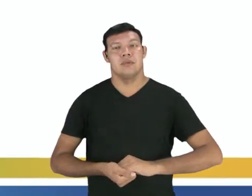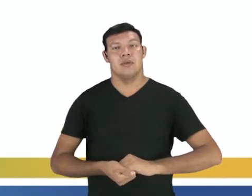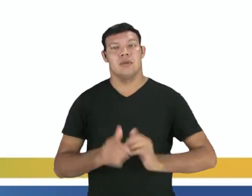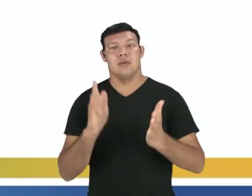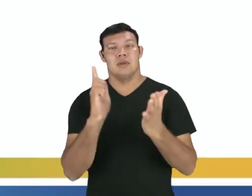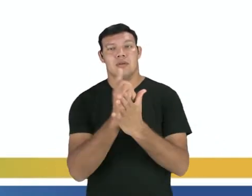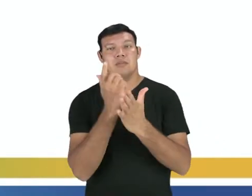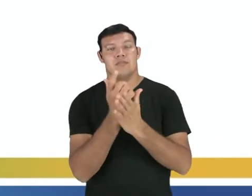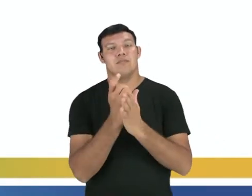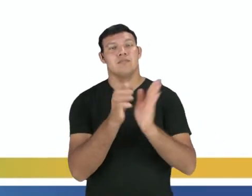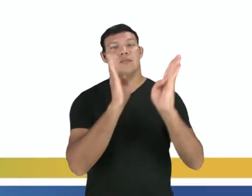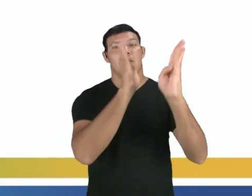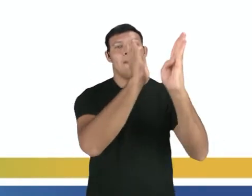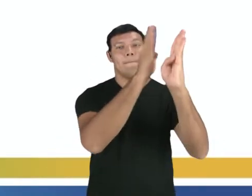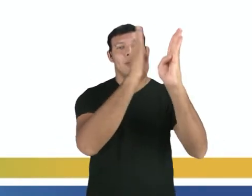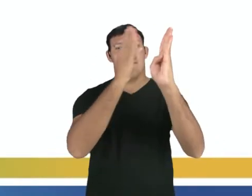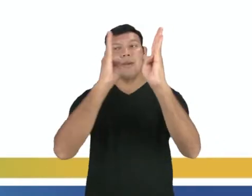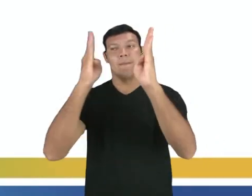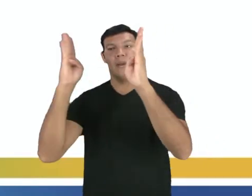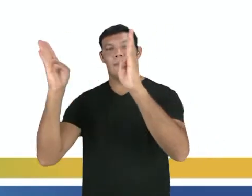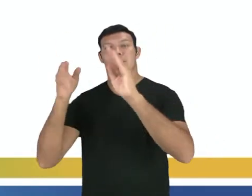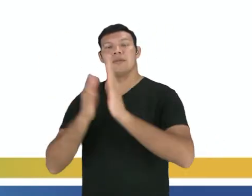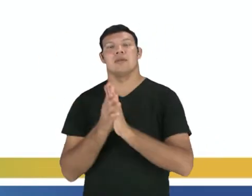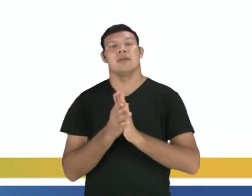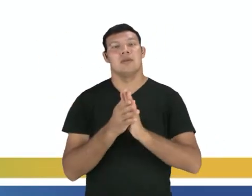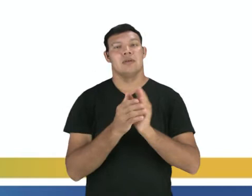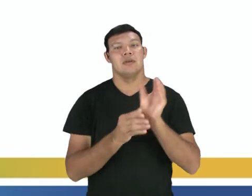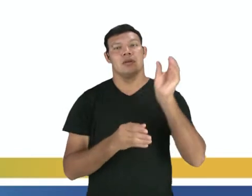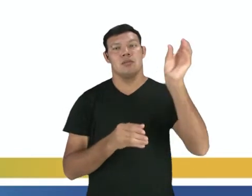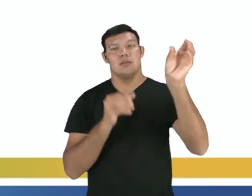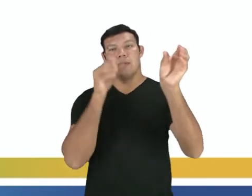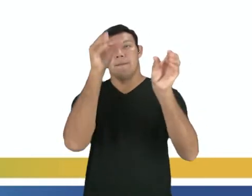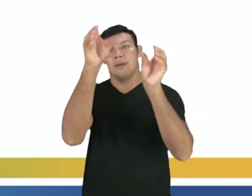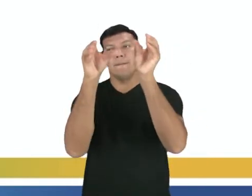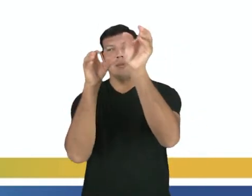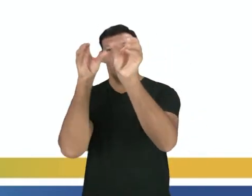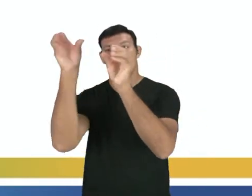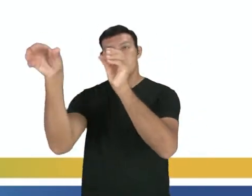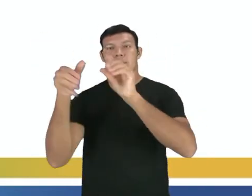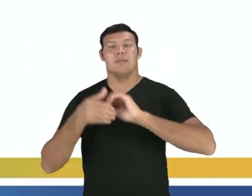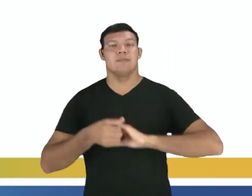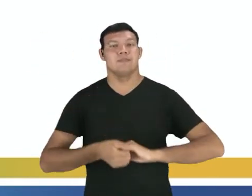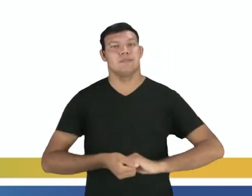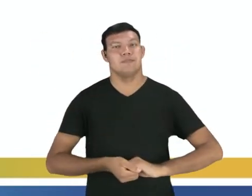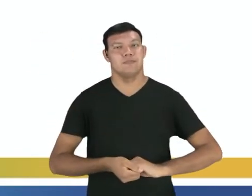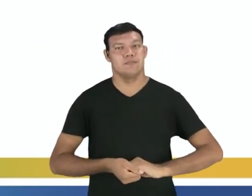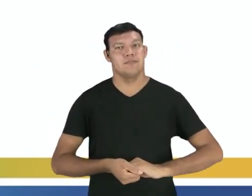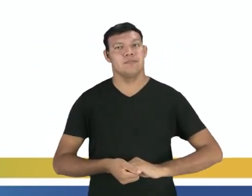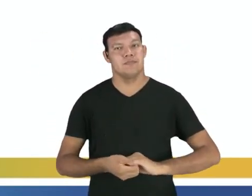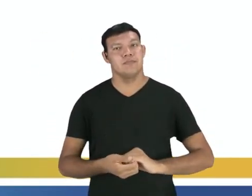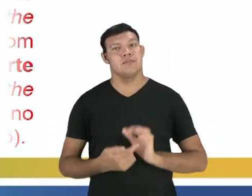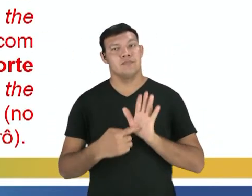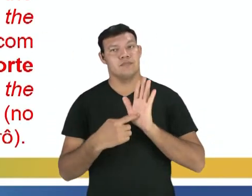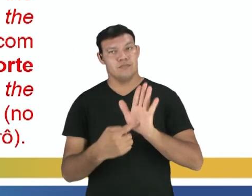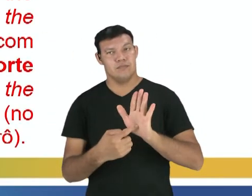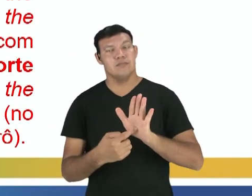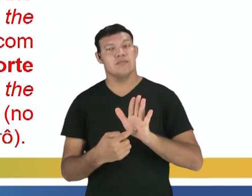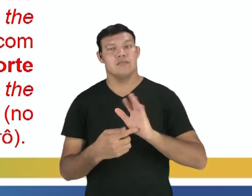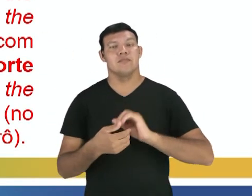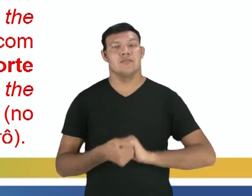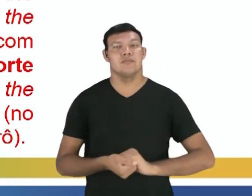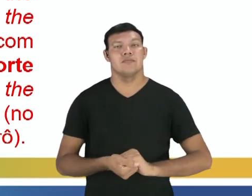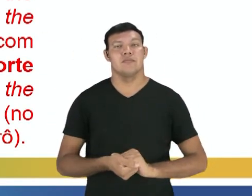está na prateleira ontem também tem de cá o lugar se é para falar de